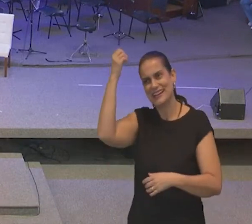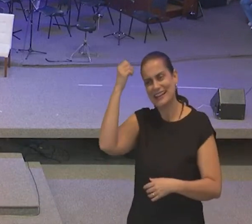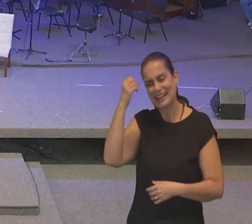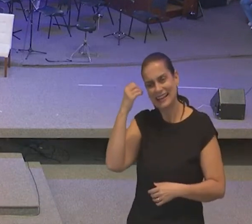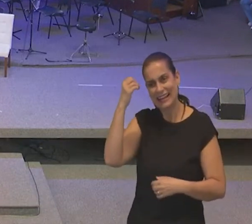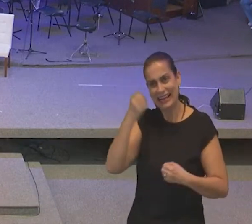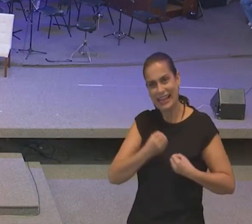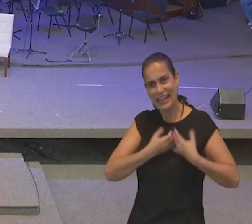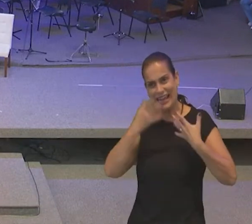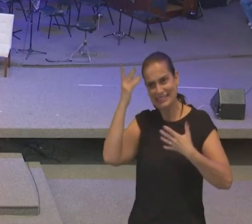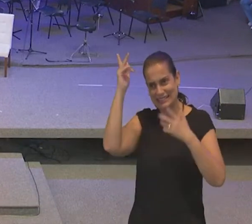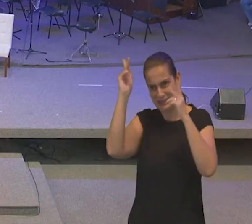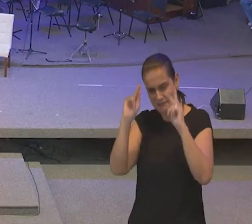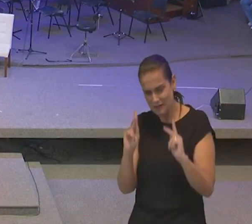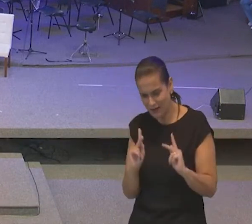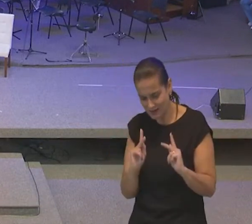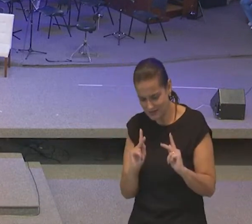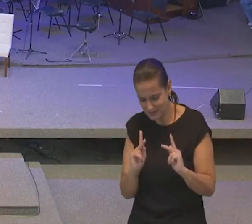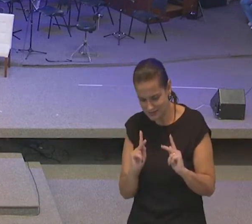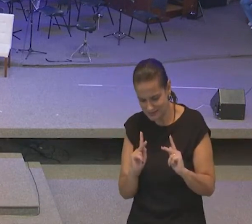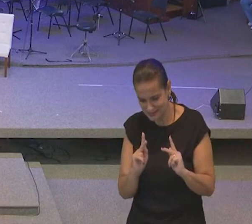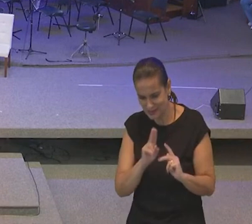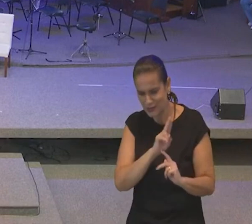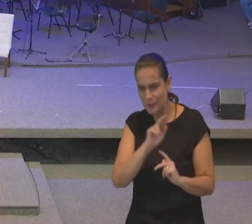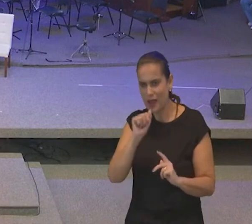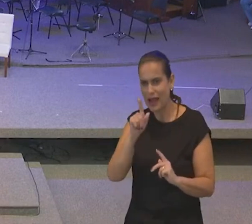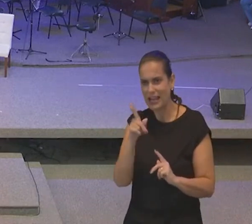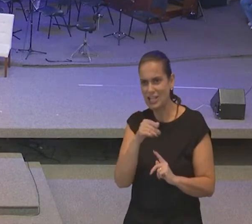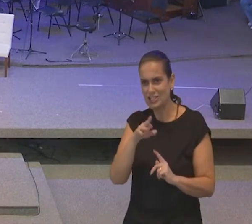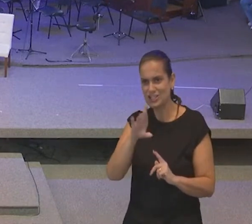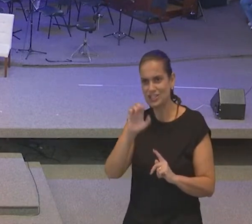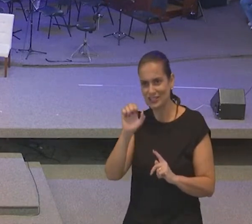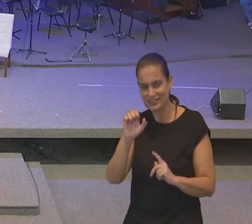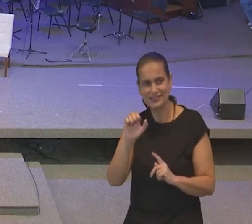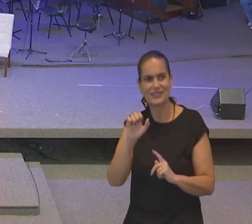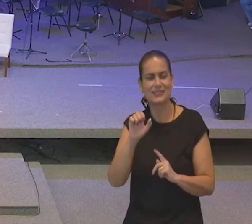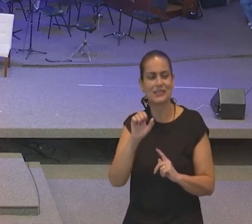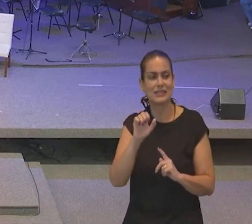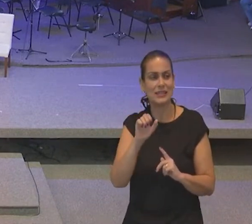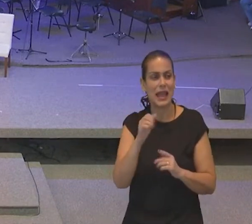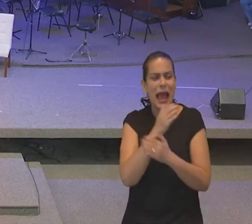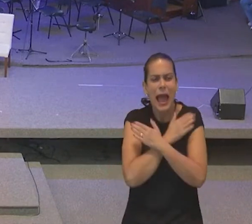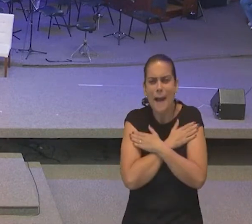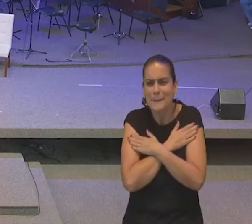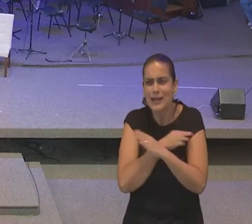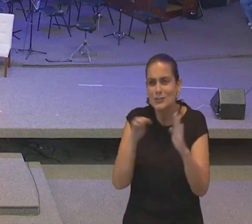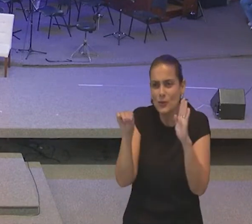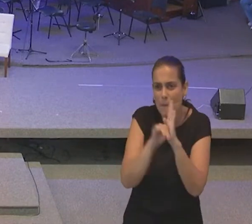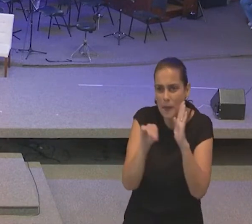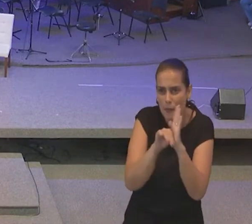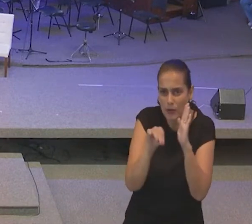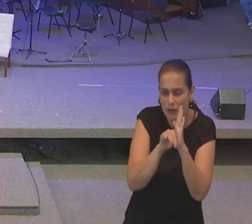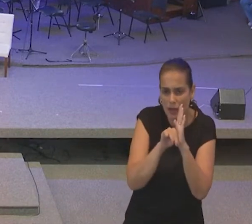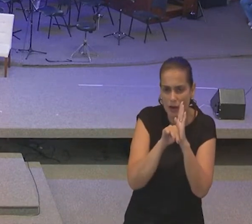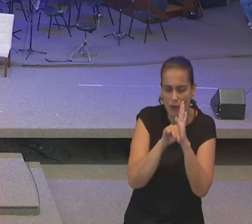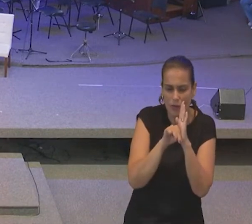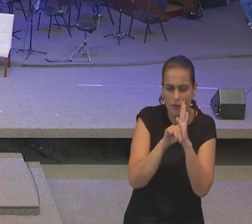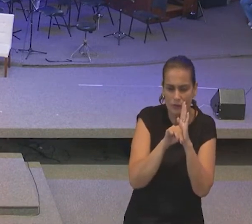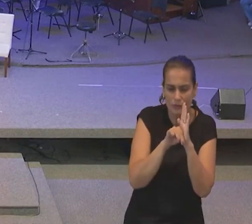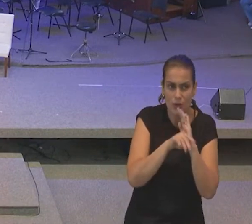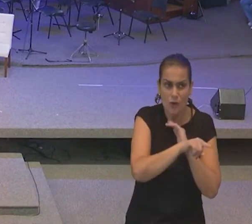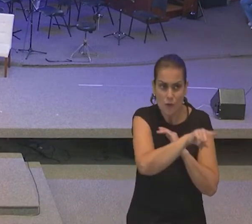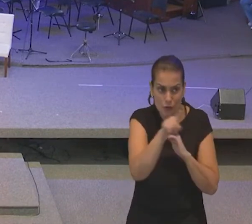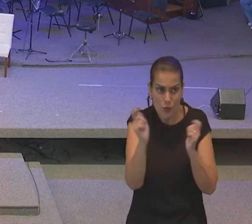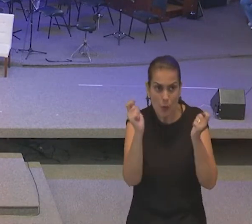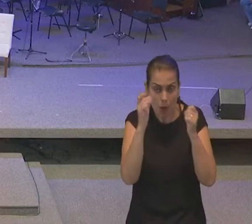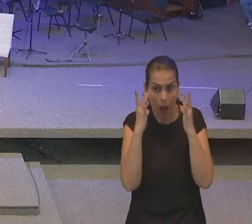mestre. Aqui é Alexandre Cunha, manda um abraço aí para a Igreja Batista Memorial. Que os irmãos possam